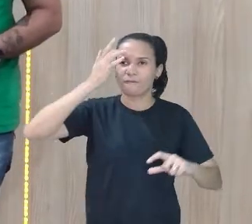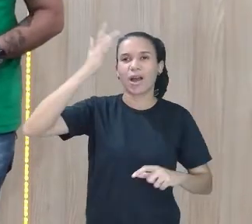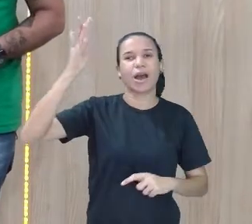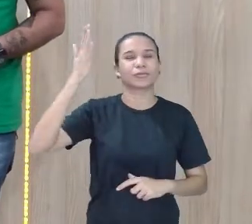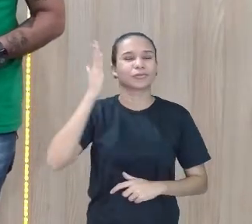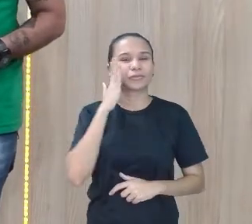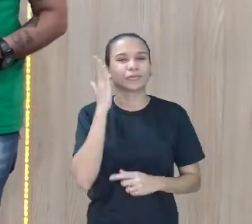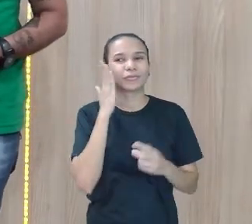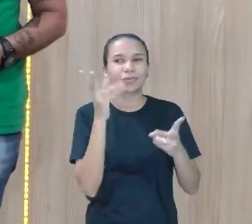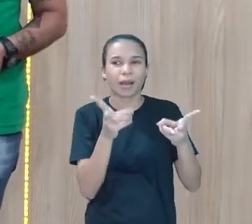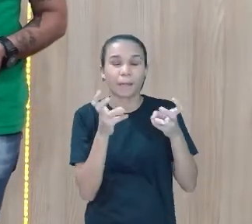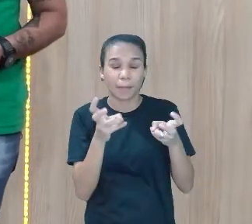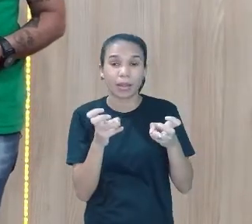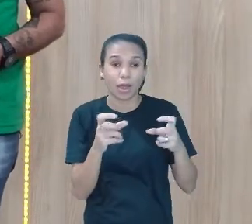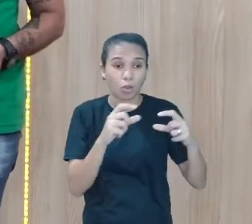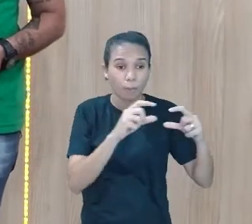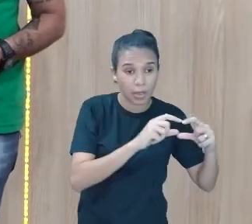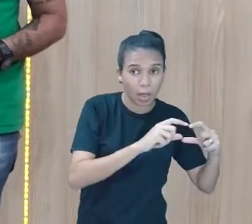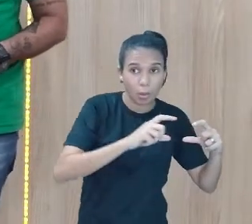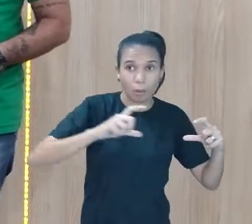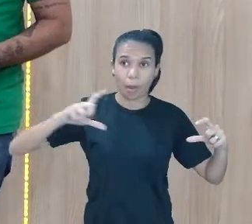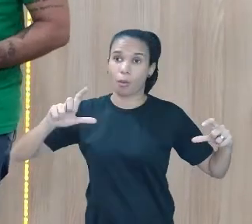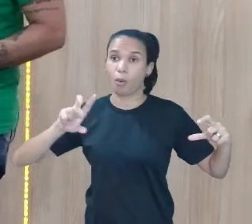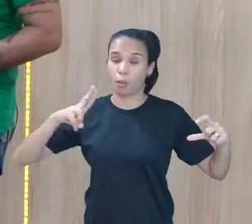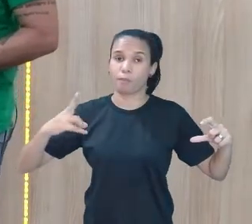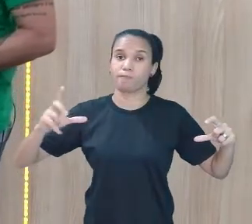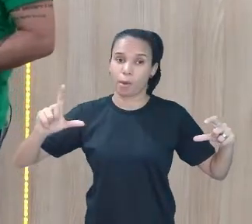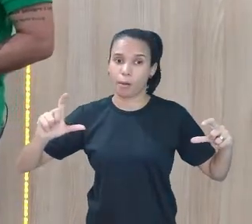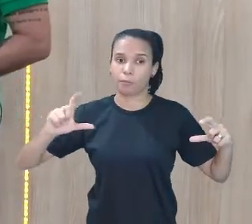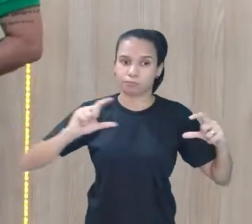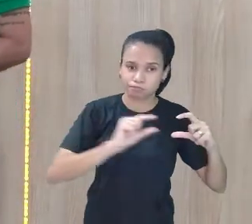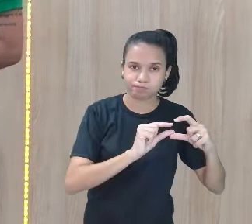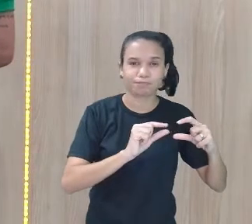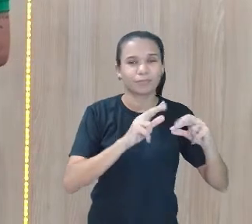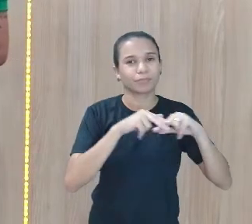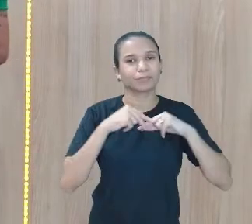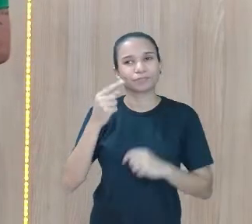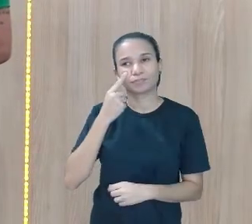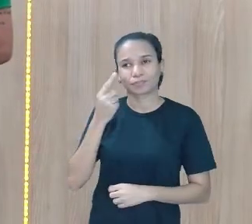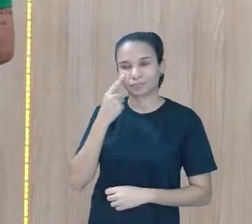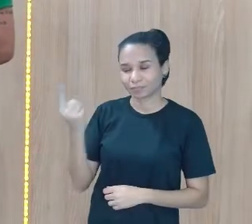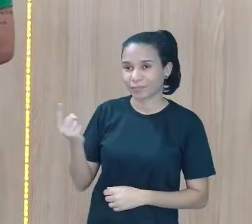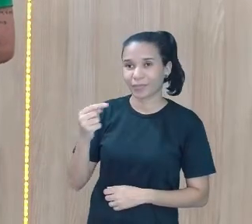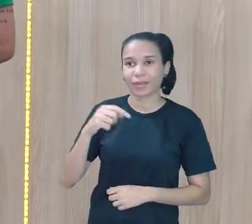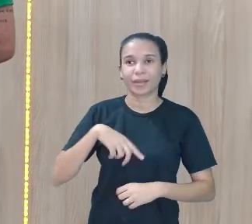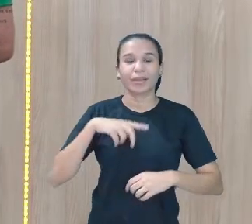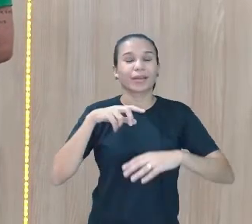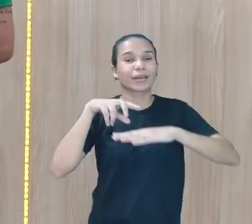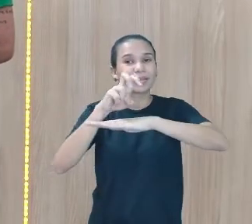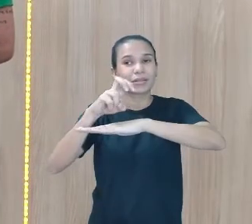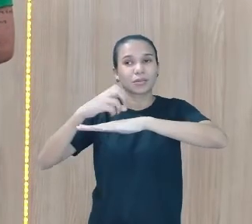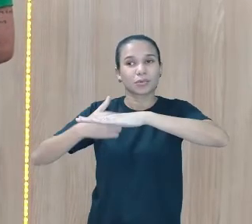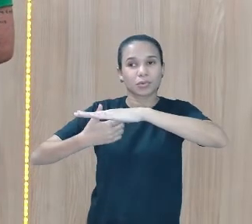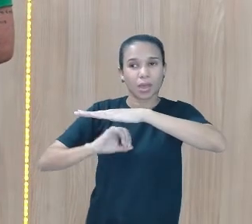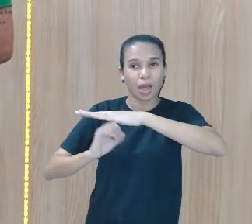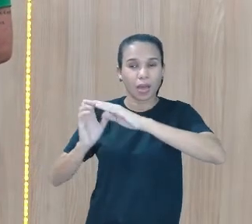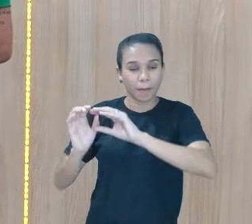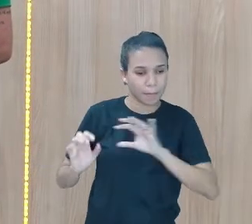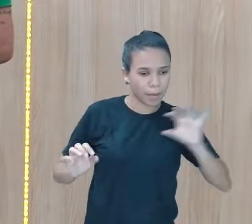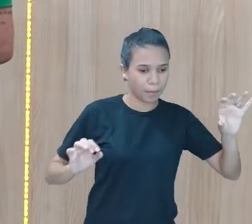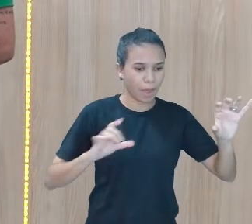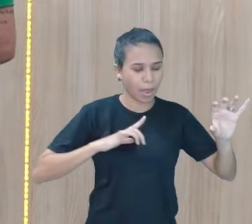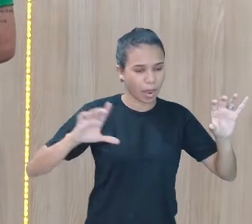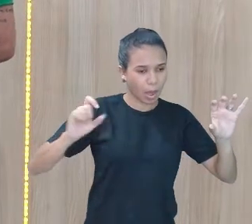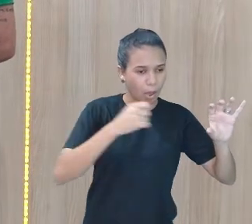fácil eu ver quem é da menor para maior ou da maior para menor. Nesse caso aqui, ó, 5 sobre 10 vai ser a